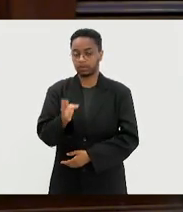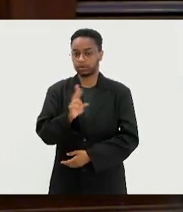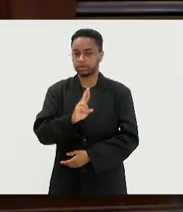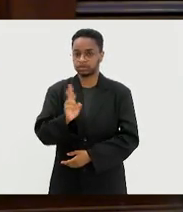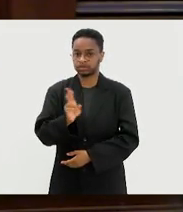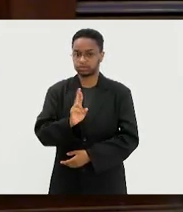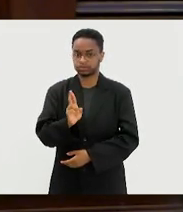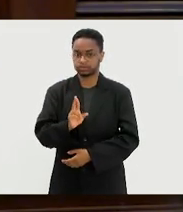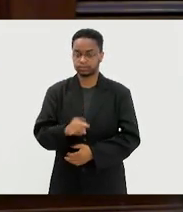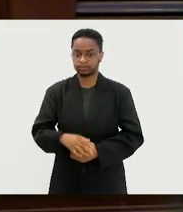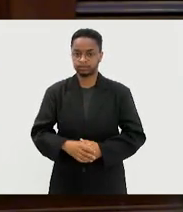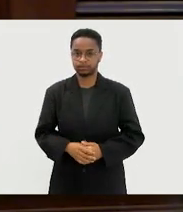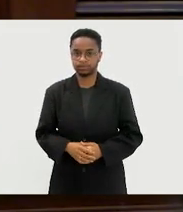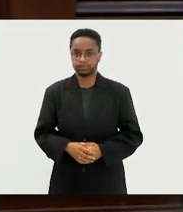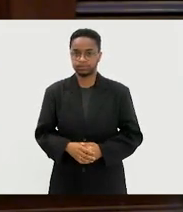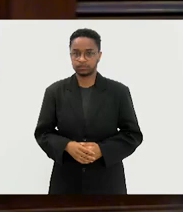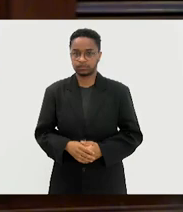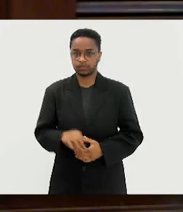reais.